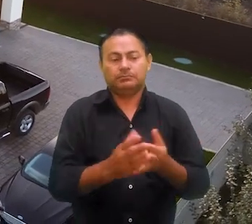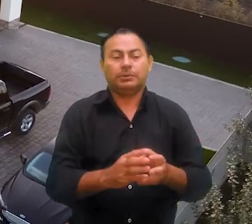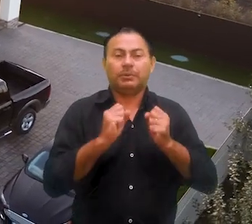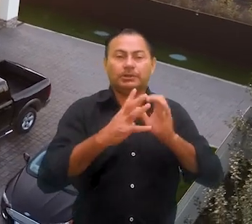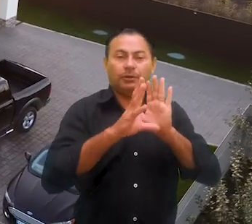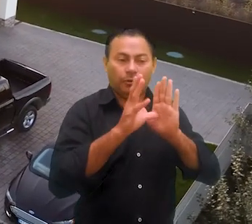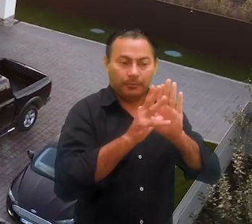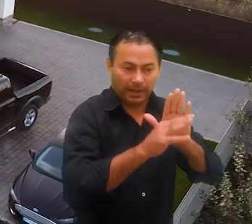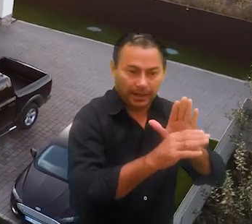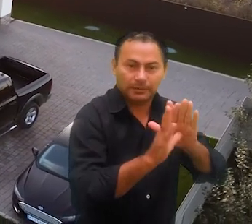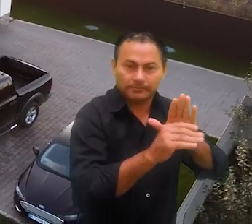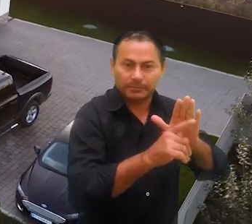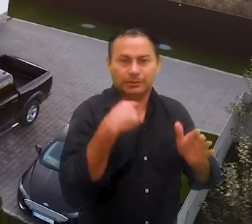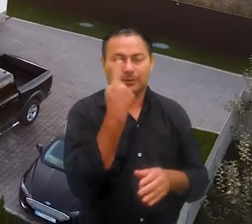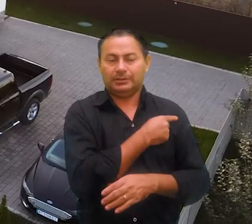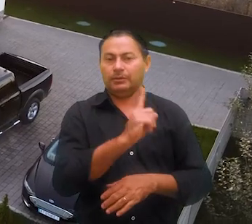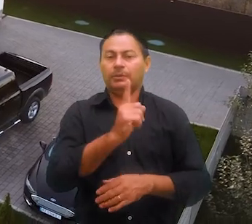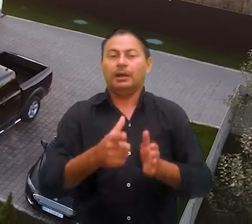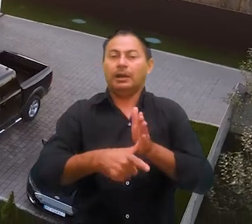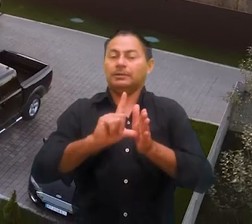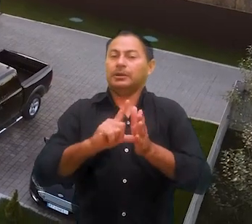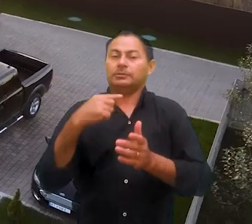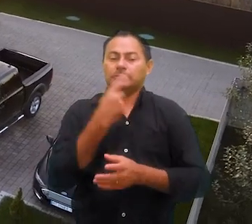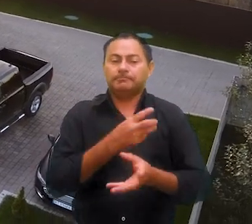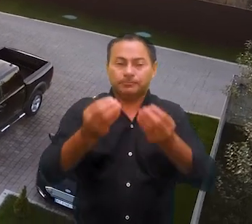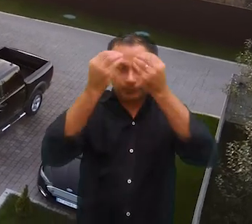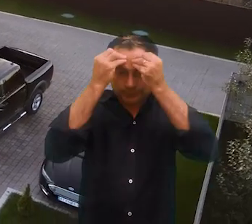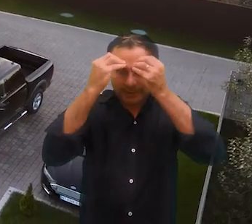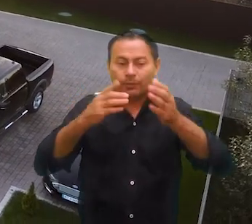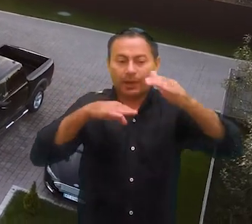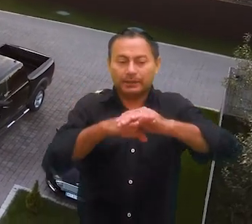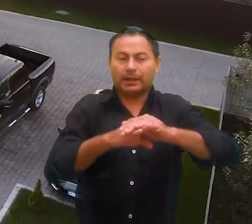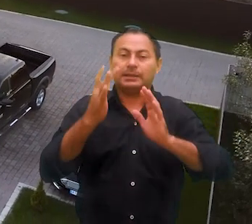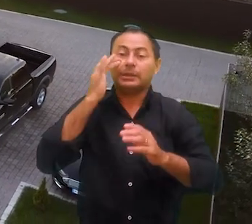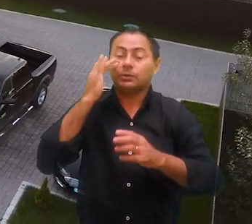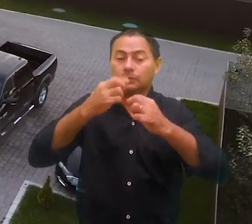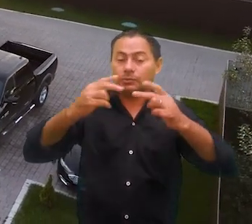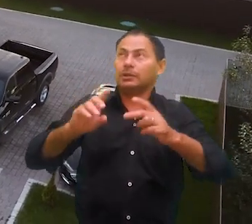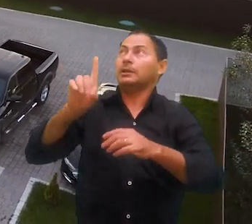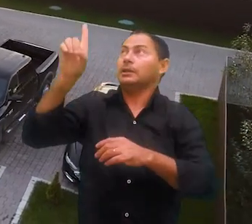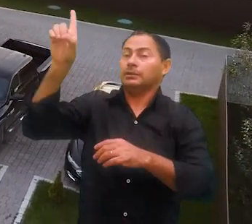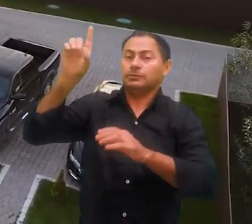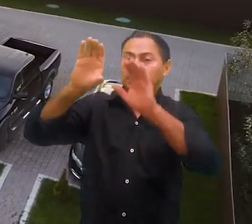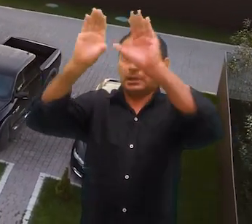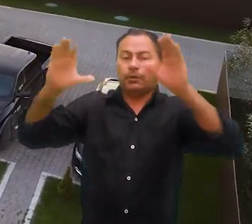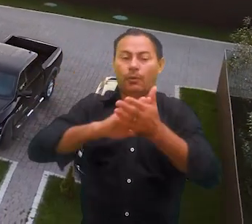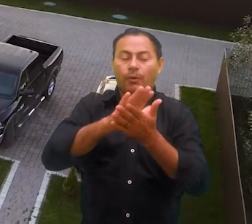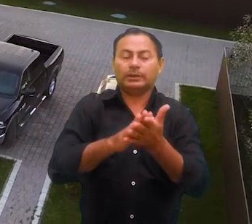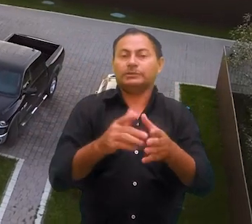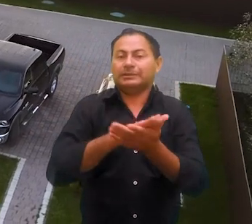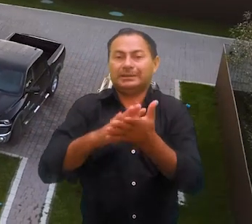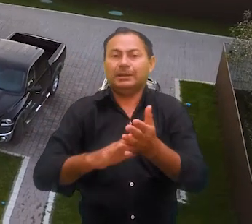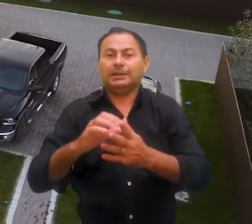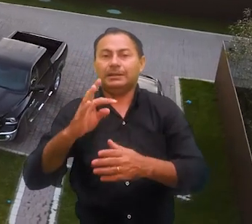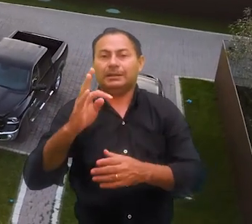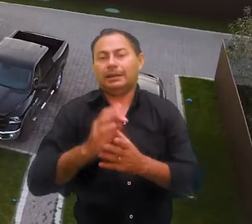ser levadas de nós. Antes, devemos armazenar tesouros no céu, onde a traça e a ferrugem não